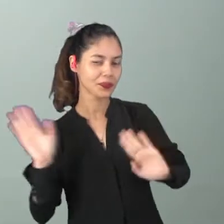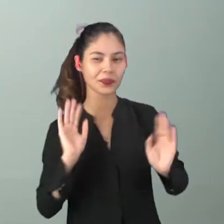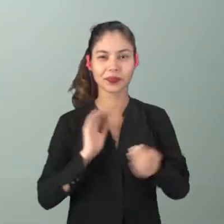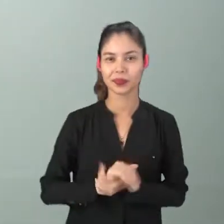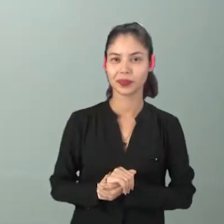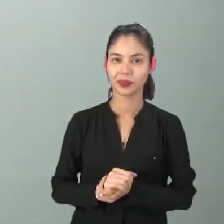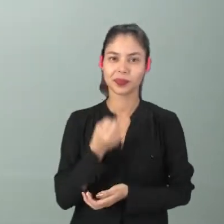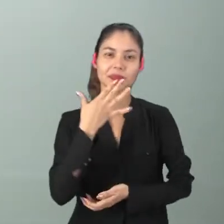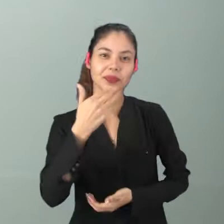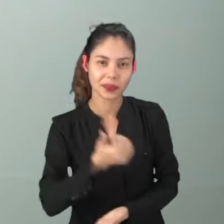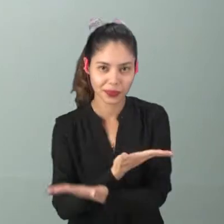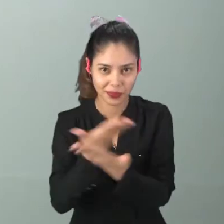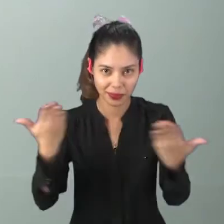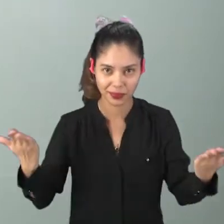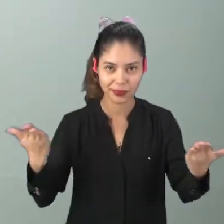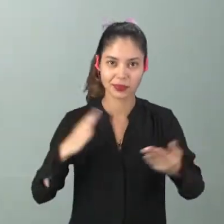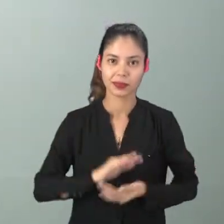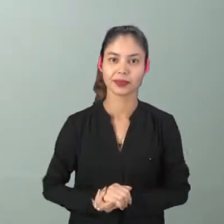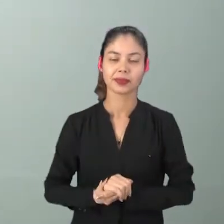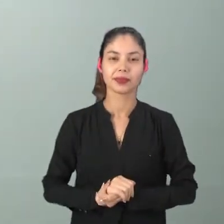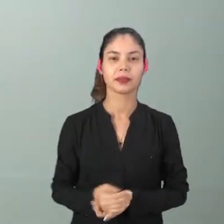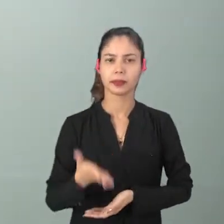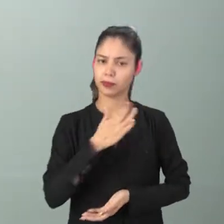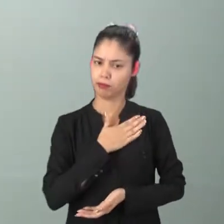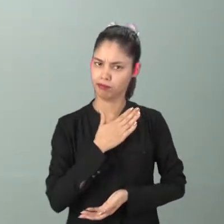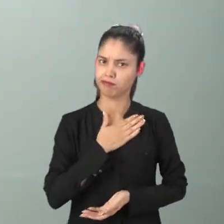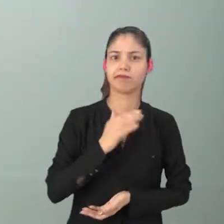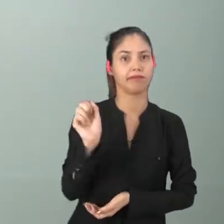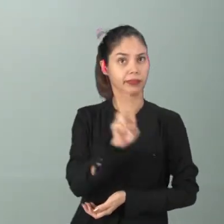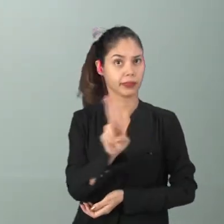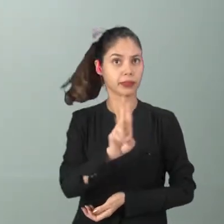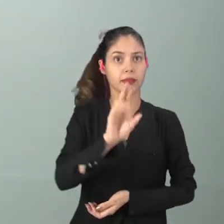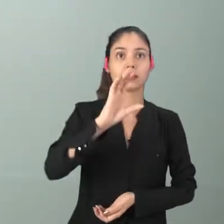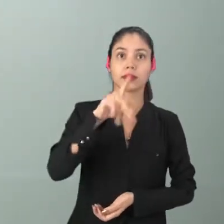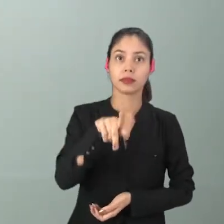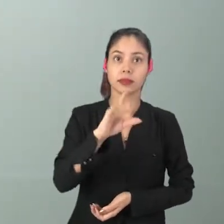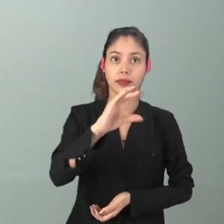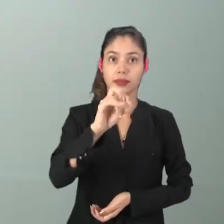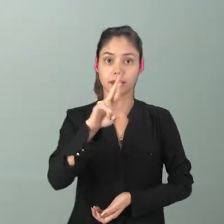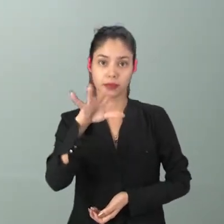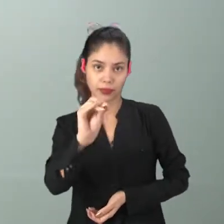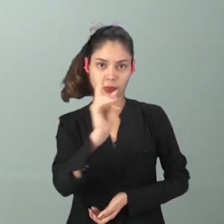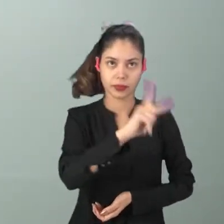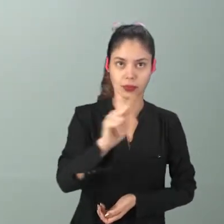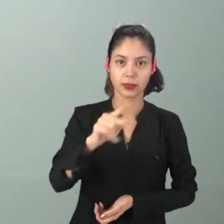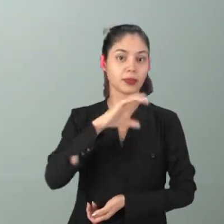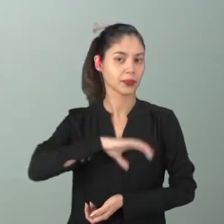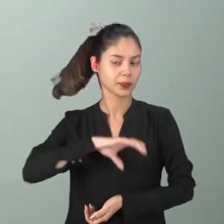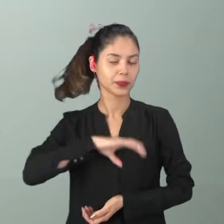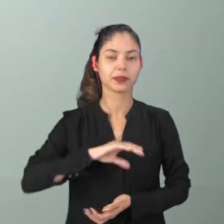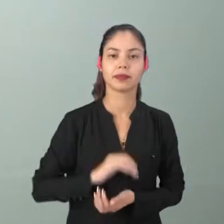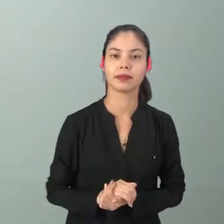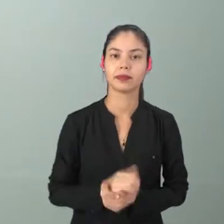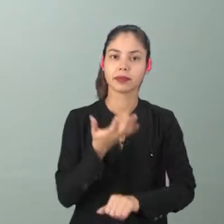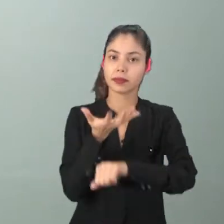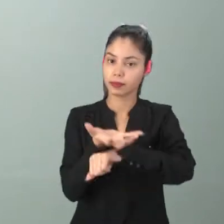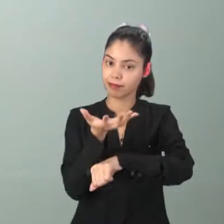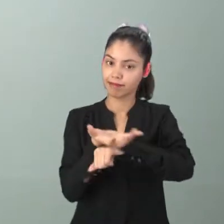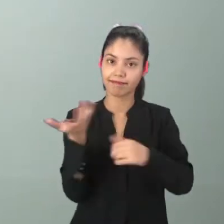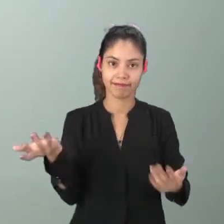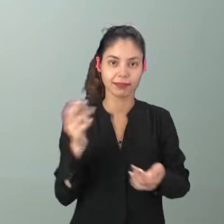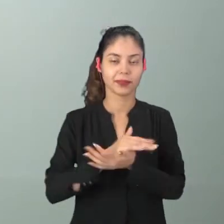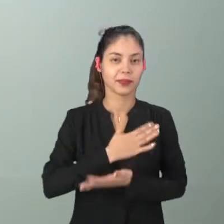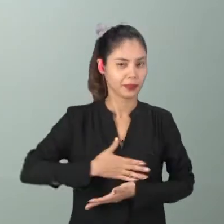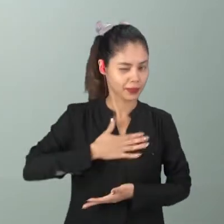Olá, letrados, tudo bem? Para quem não me conhece, meu nome é Cairo Mendes, eu sou seu professor de língua portuguesa, essa matéria que